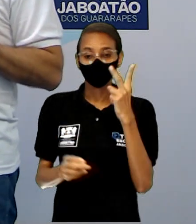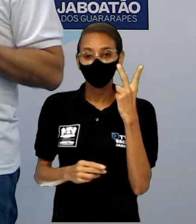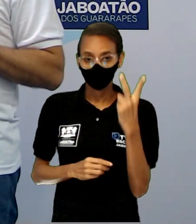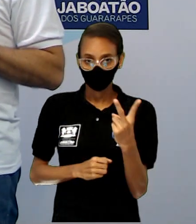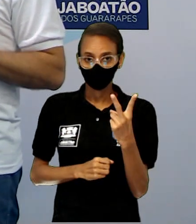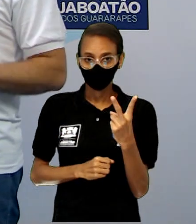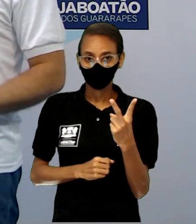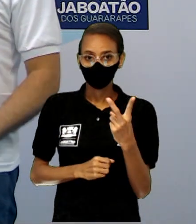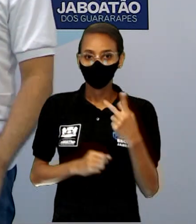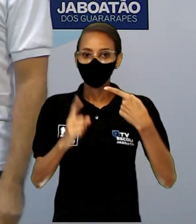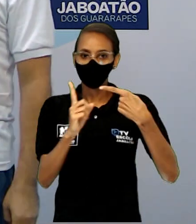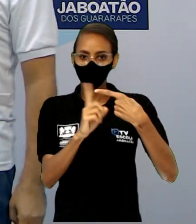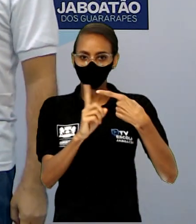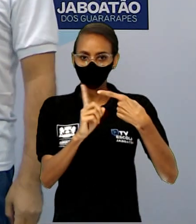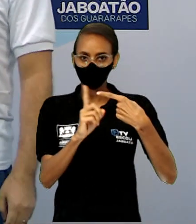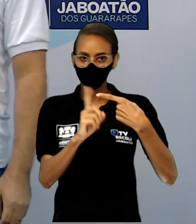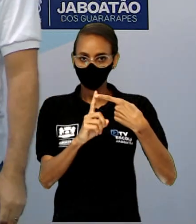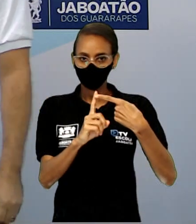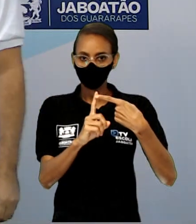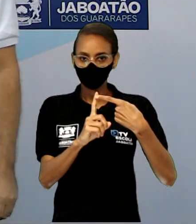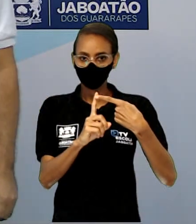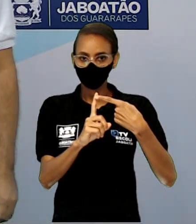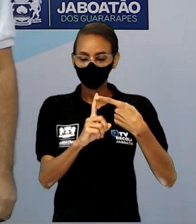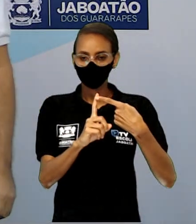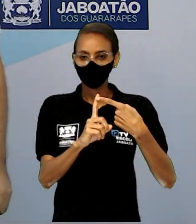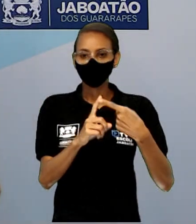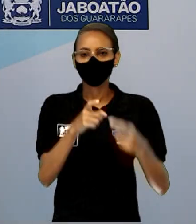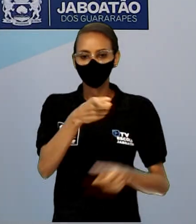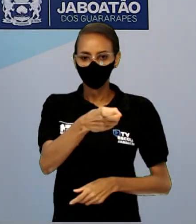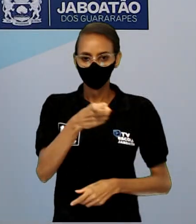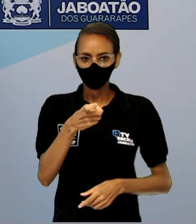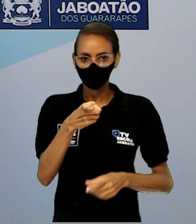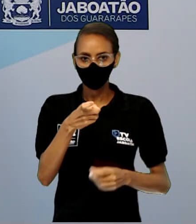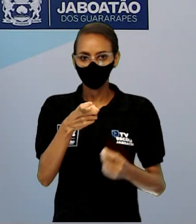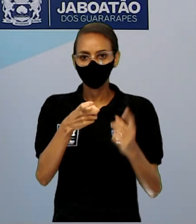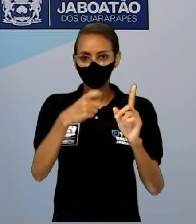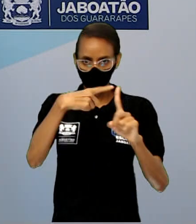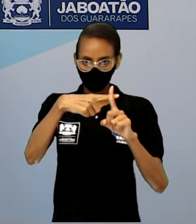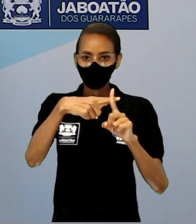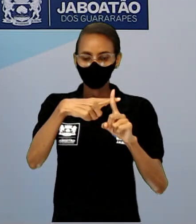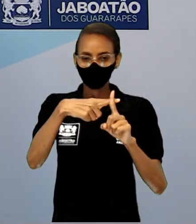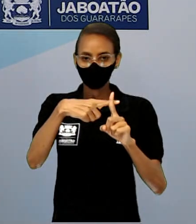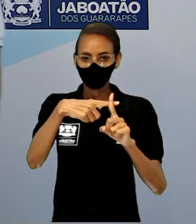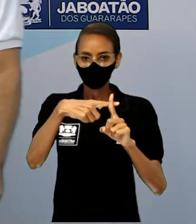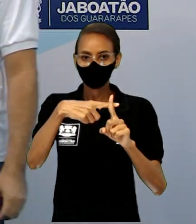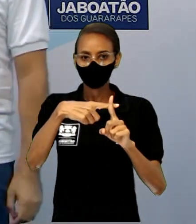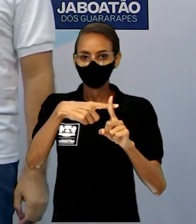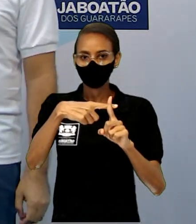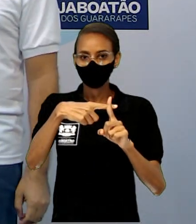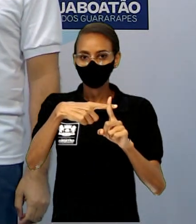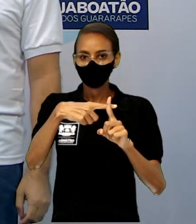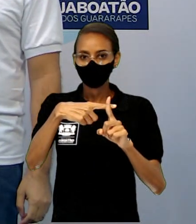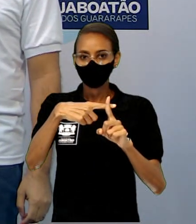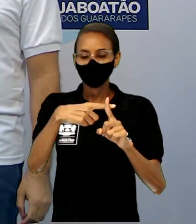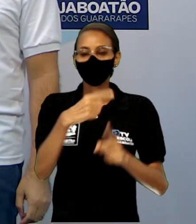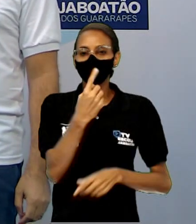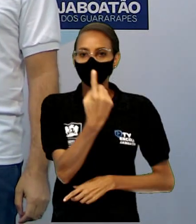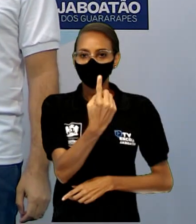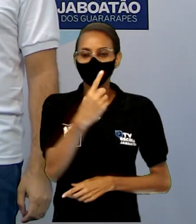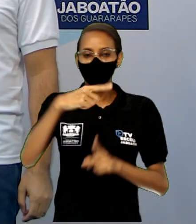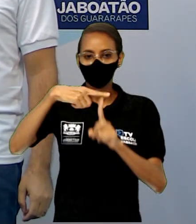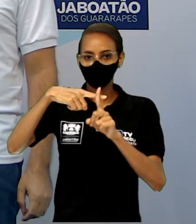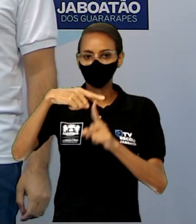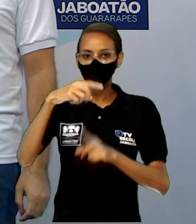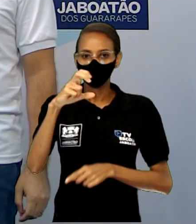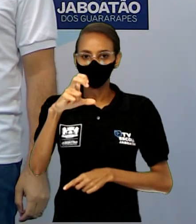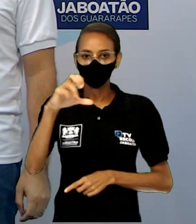Esse x ao quadrado menos x menos 870 igual a zero é uma equação de segundo grau que eu preciso resolver,